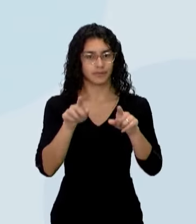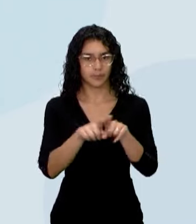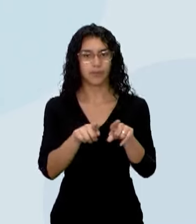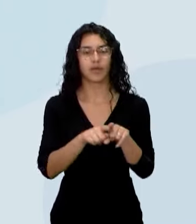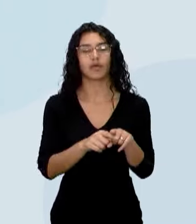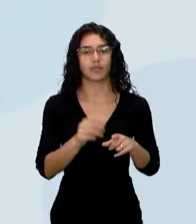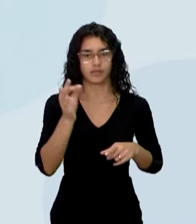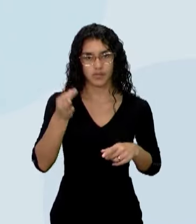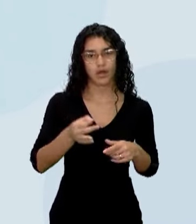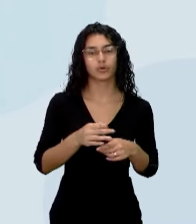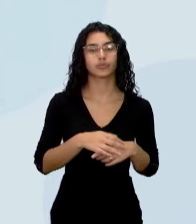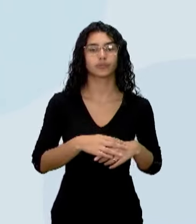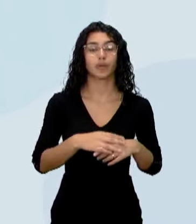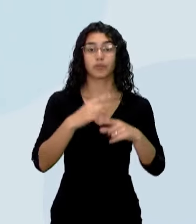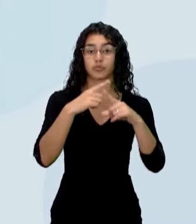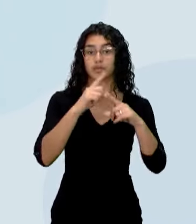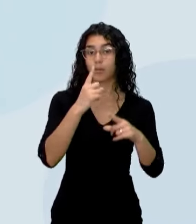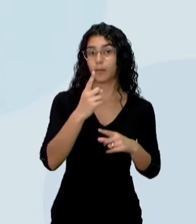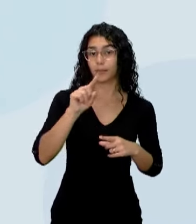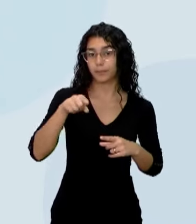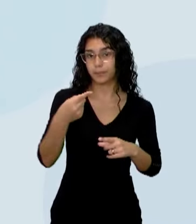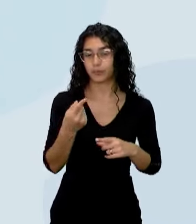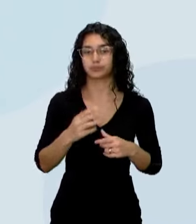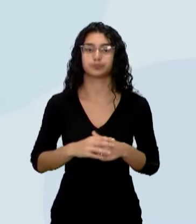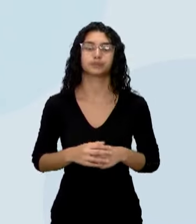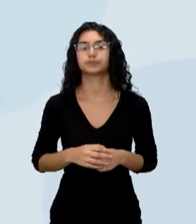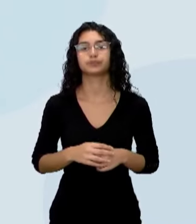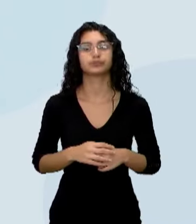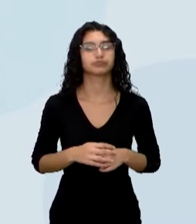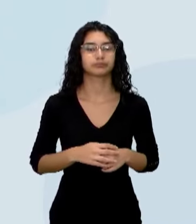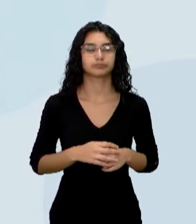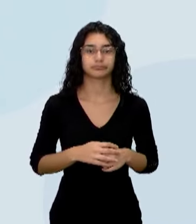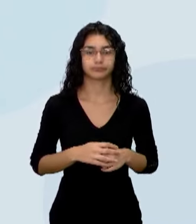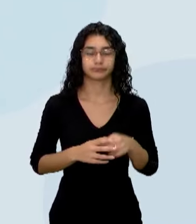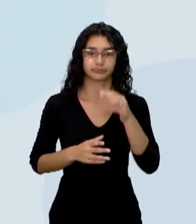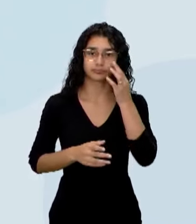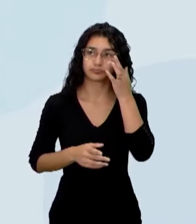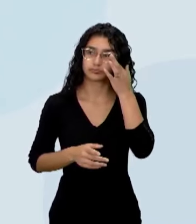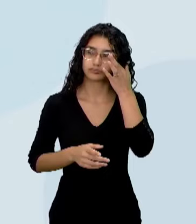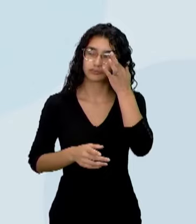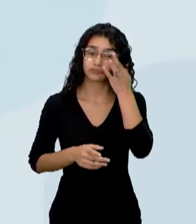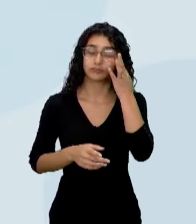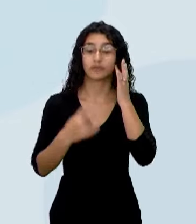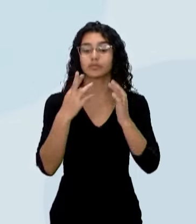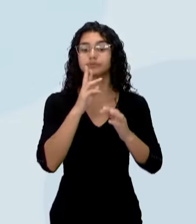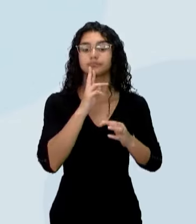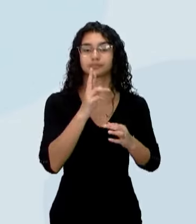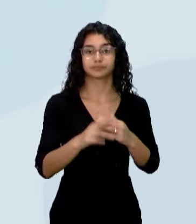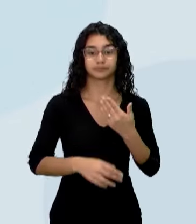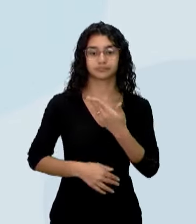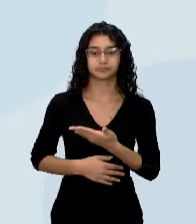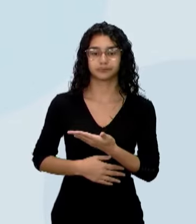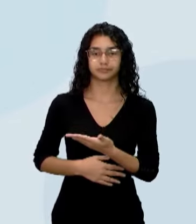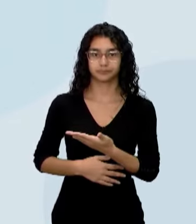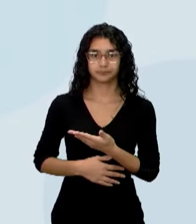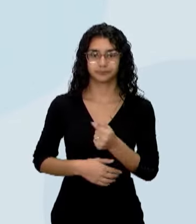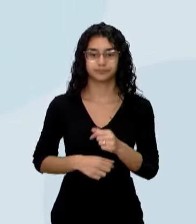Funciona. Pela multiplicação por 1.000 fica fácil pensar dessa forma também. Legal, bacana. Muito bem. Curtiu. Então, aí a nossa resposta é